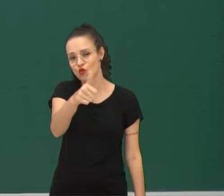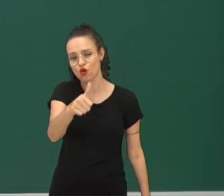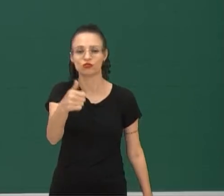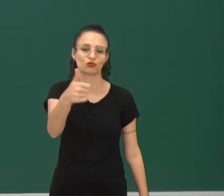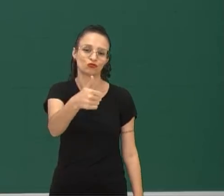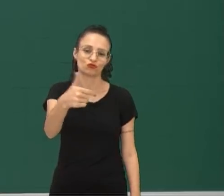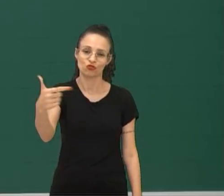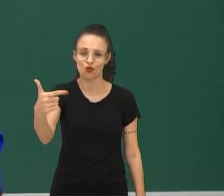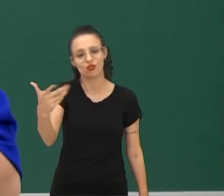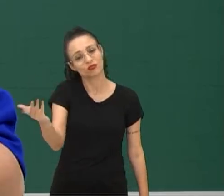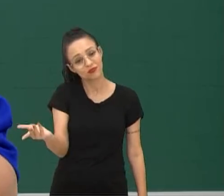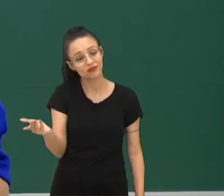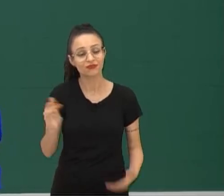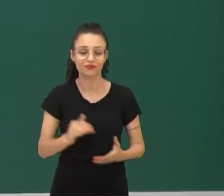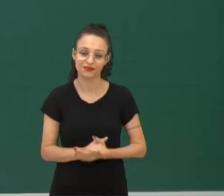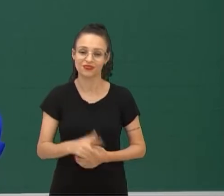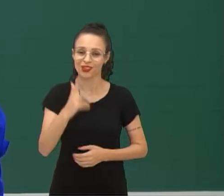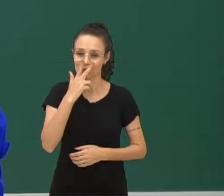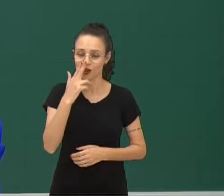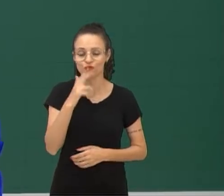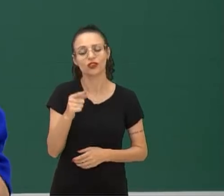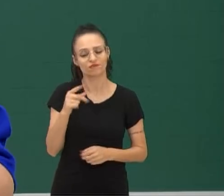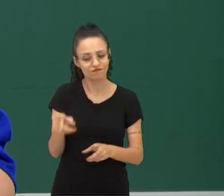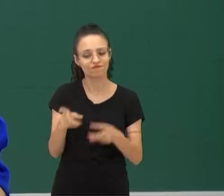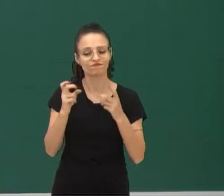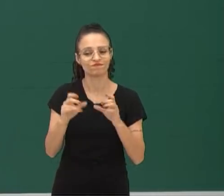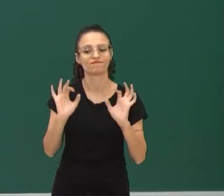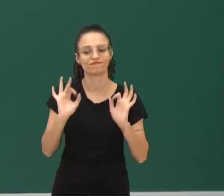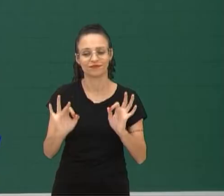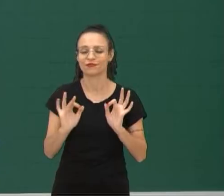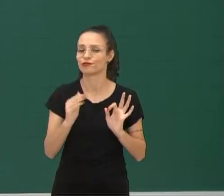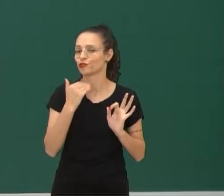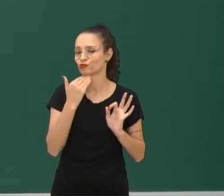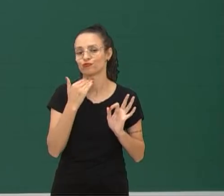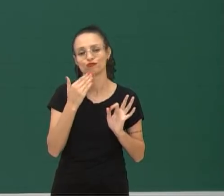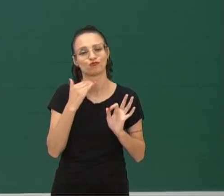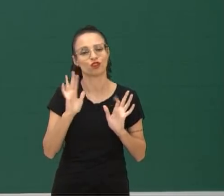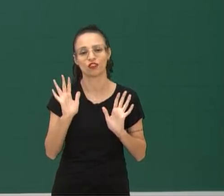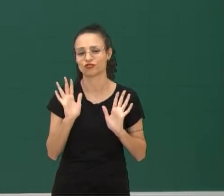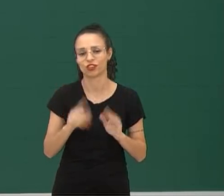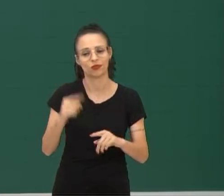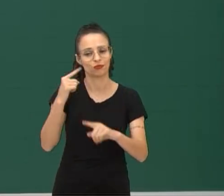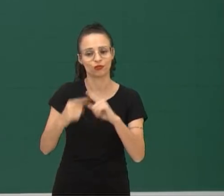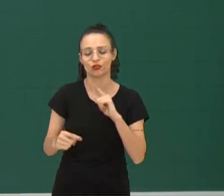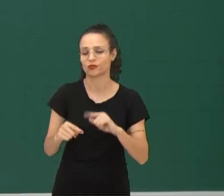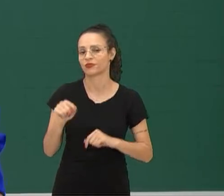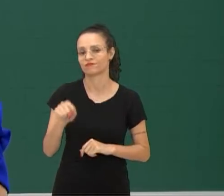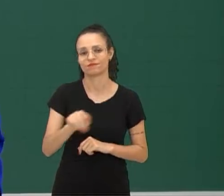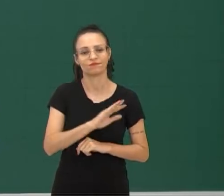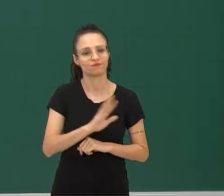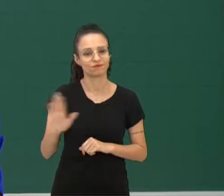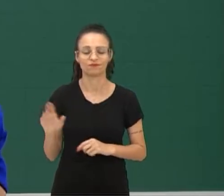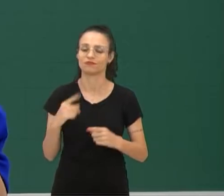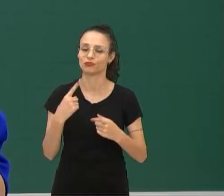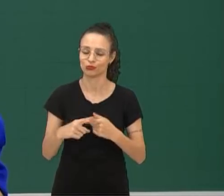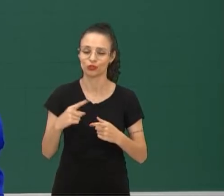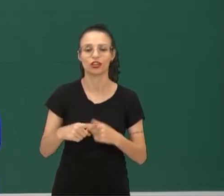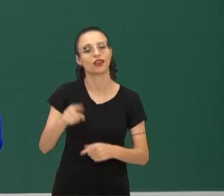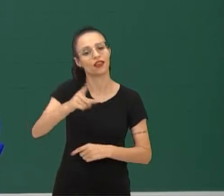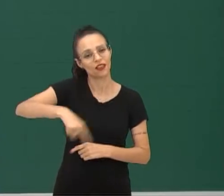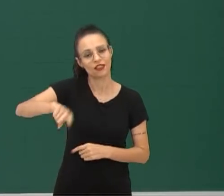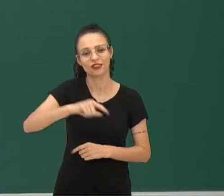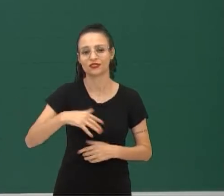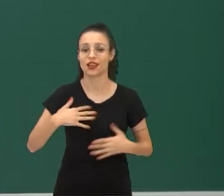com 12 pinos, né? Então, acho que ele percebeu que não ia adiantar ele querer proibir esse jogo, porque o pessoal estava